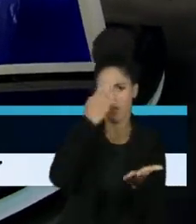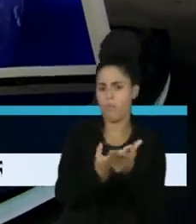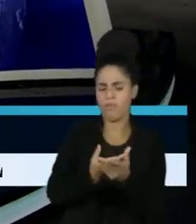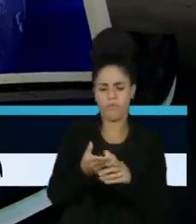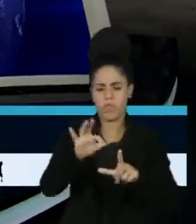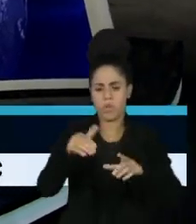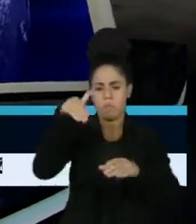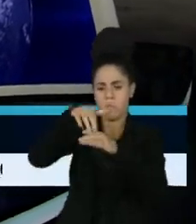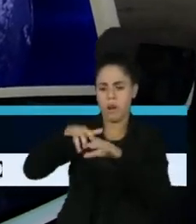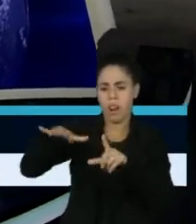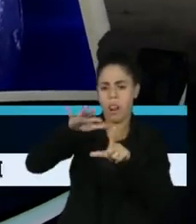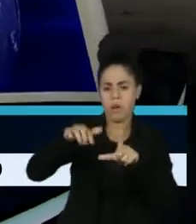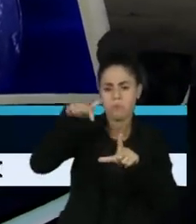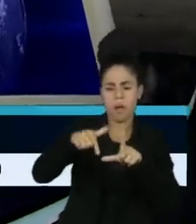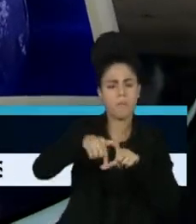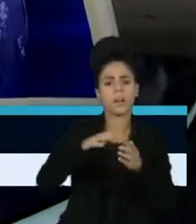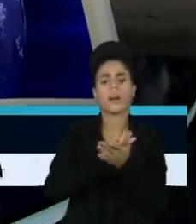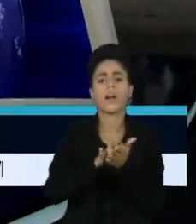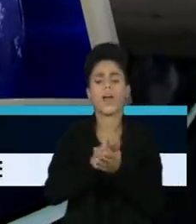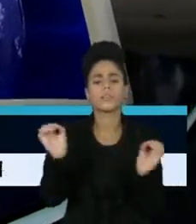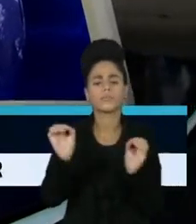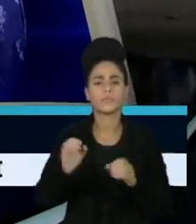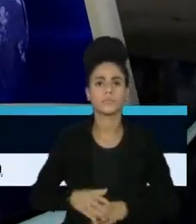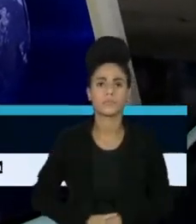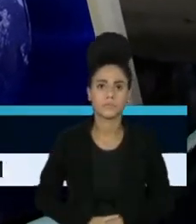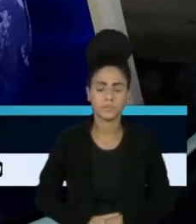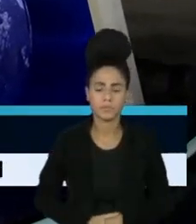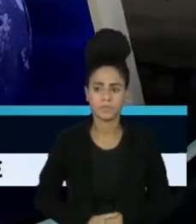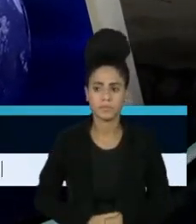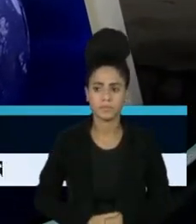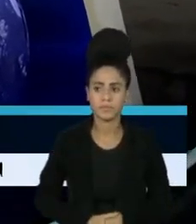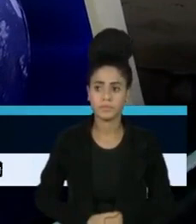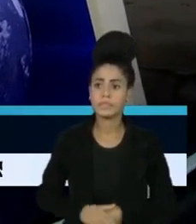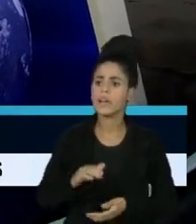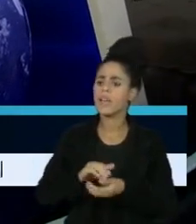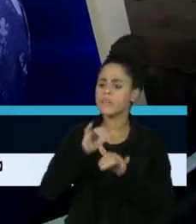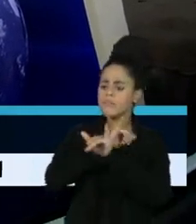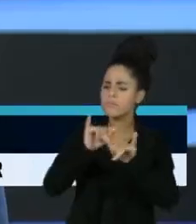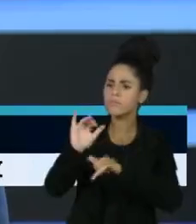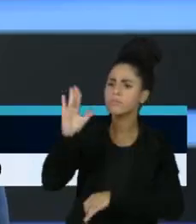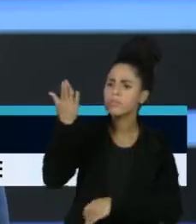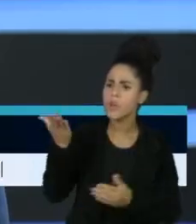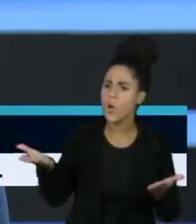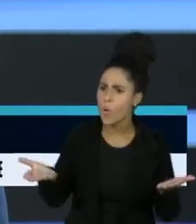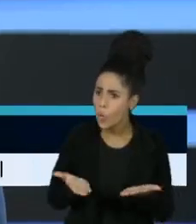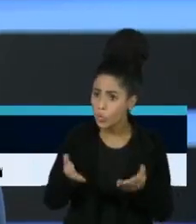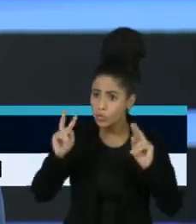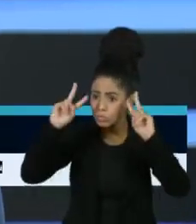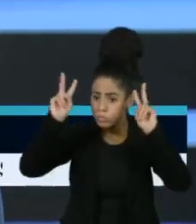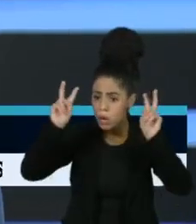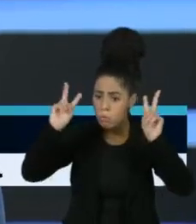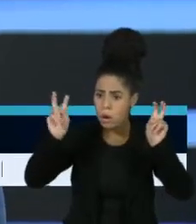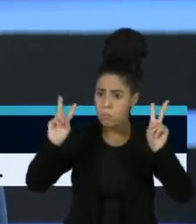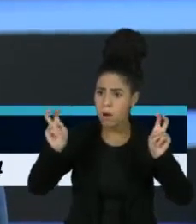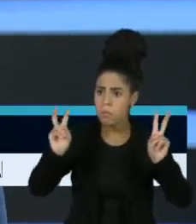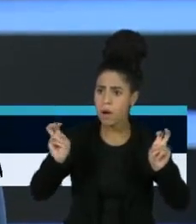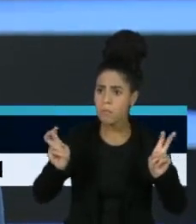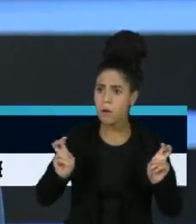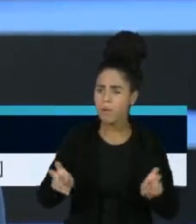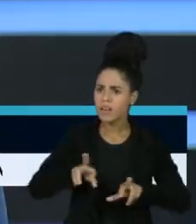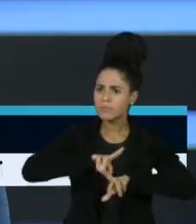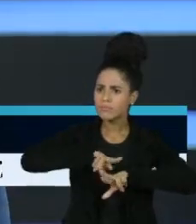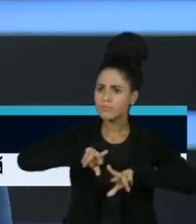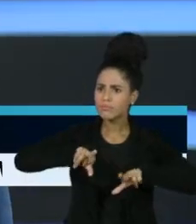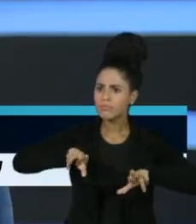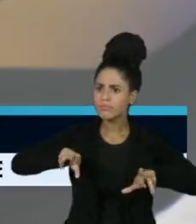Thaís, outra frente de atrito entre Bolsonaro e o STF é a inquérito das fake news. Hoje o jornal está quase temático. São muitas frentes de tensão entre